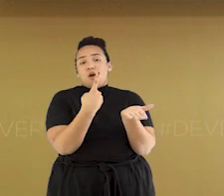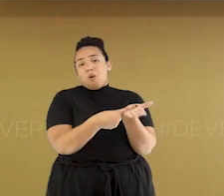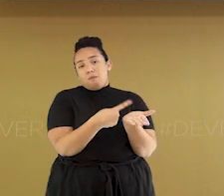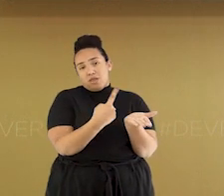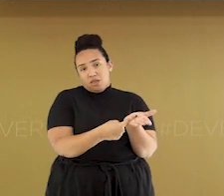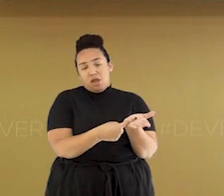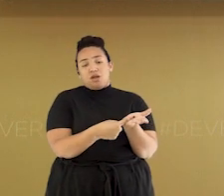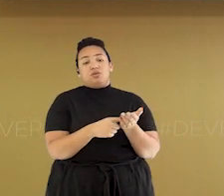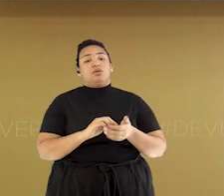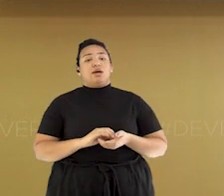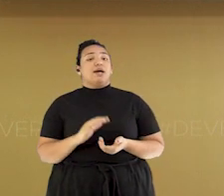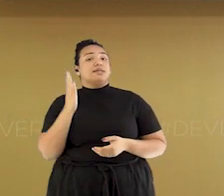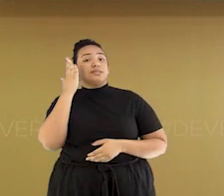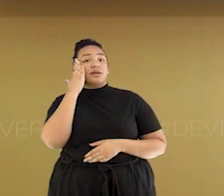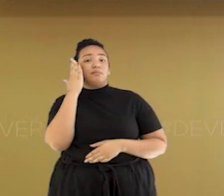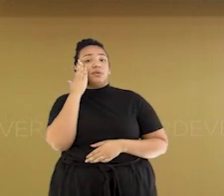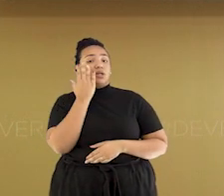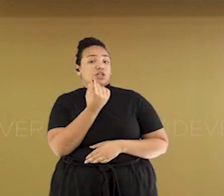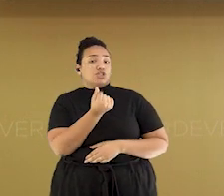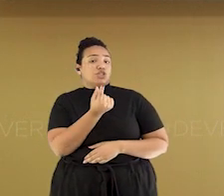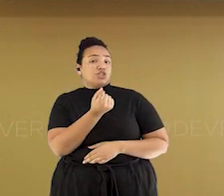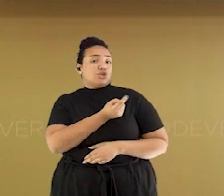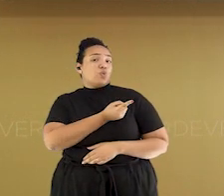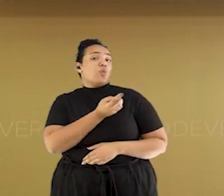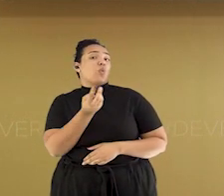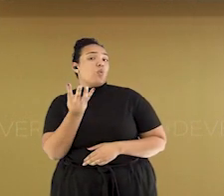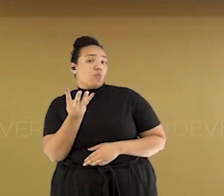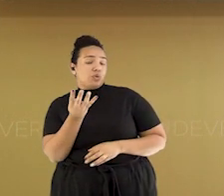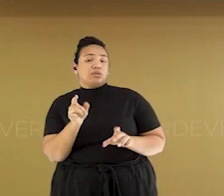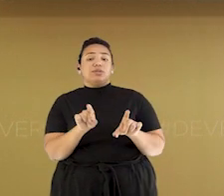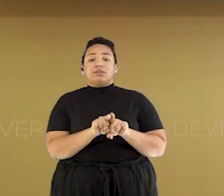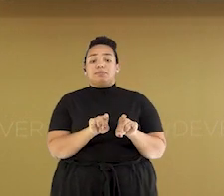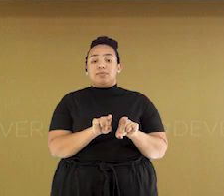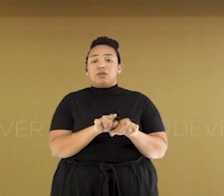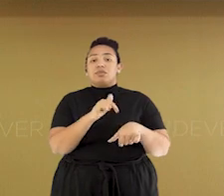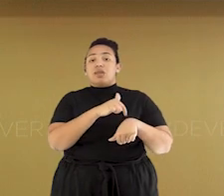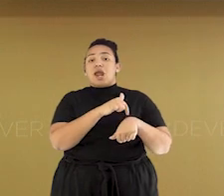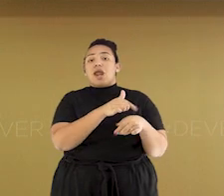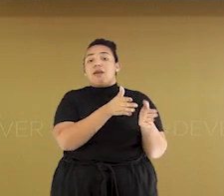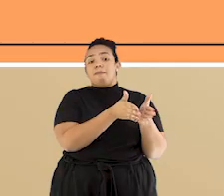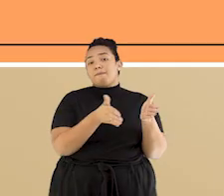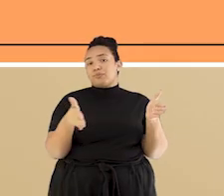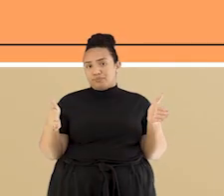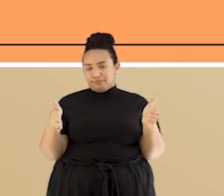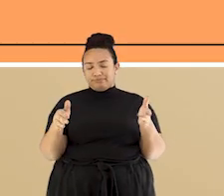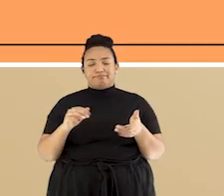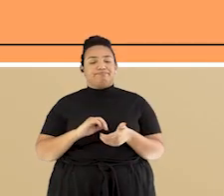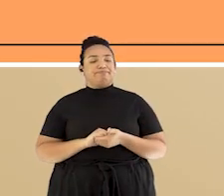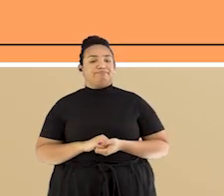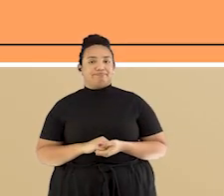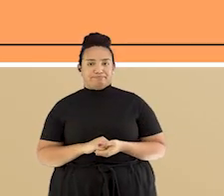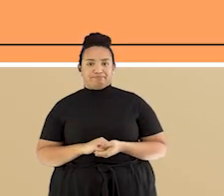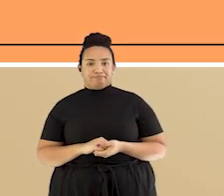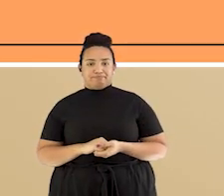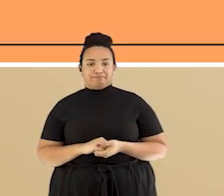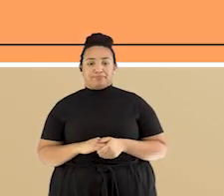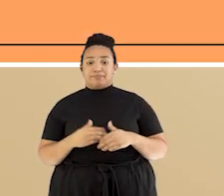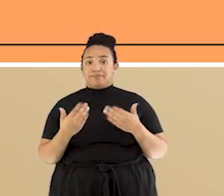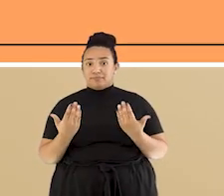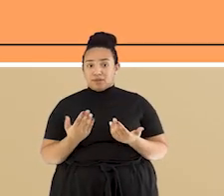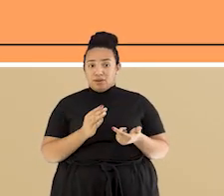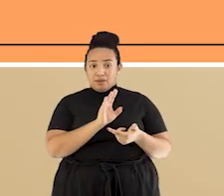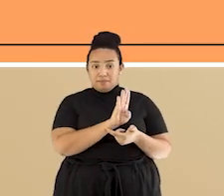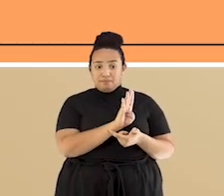contratante para saber quando ganhará e o quanto tempo vai trabalhar. A palavra bico é